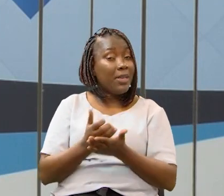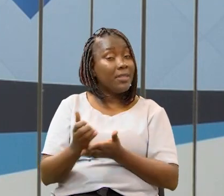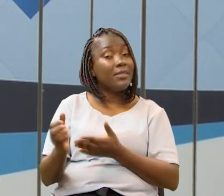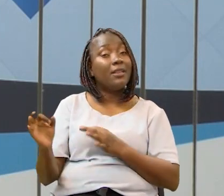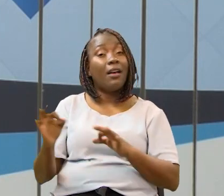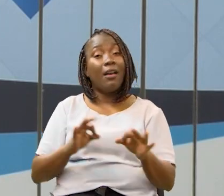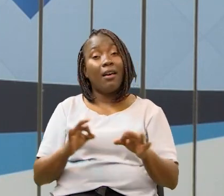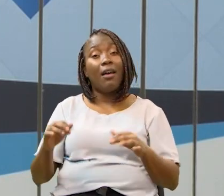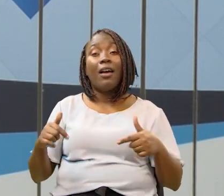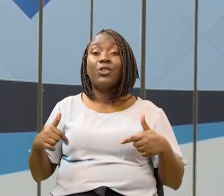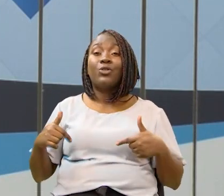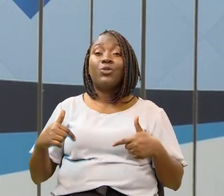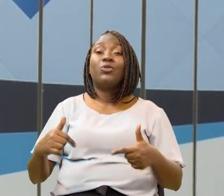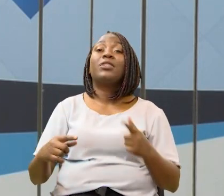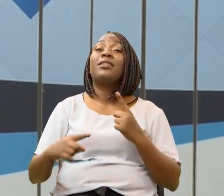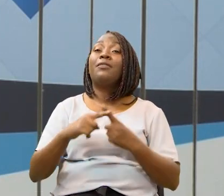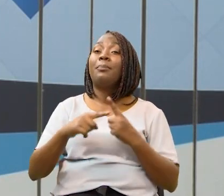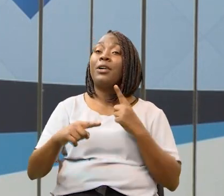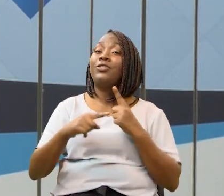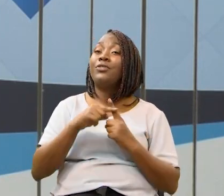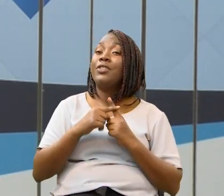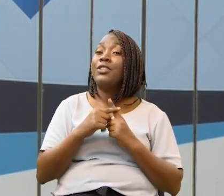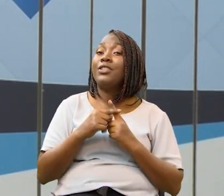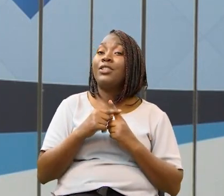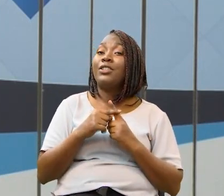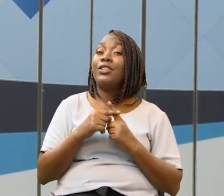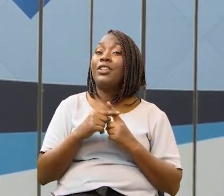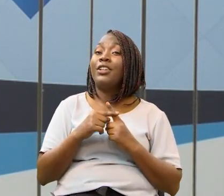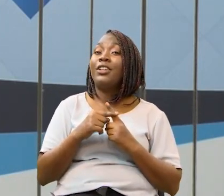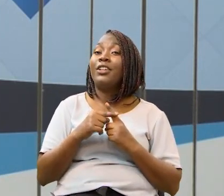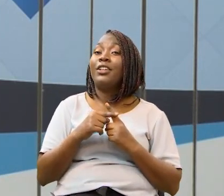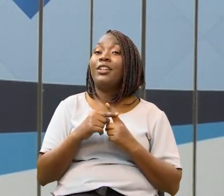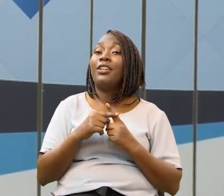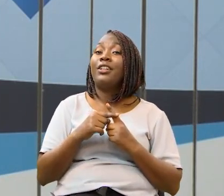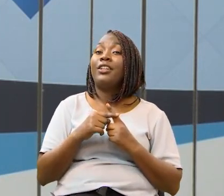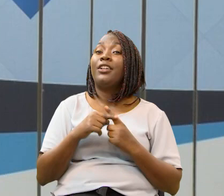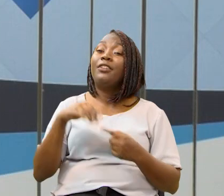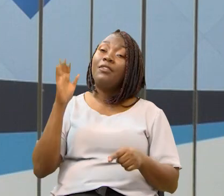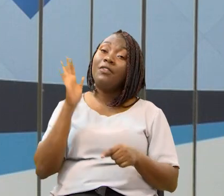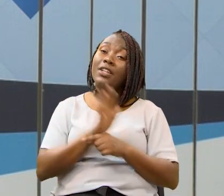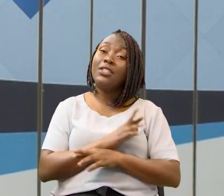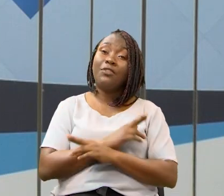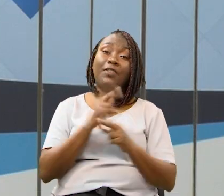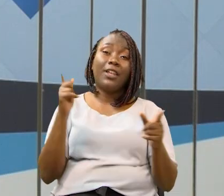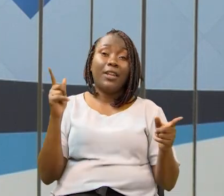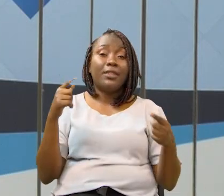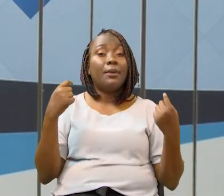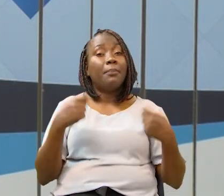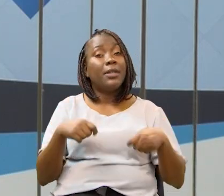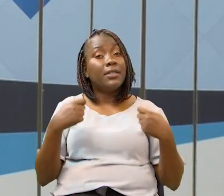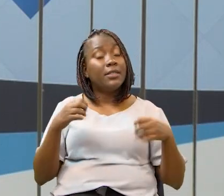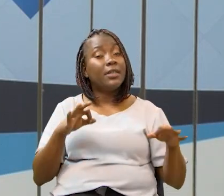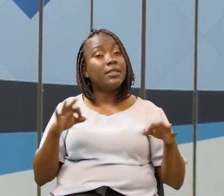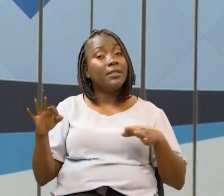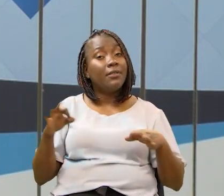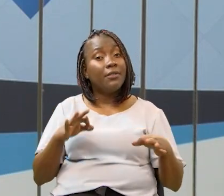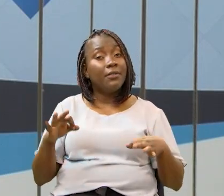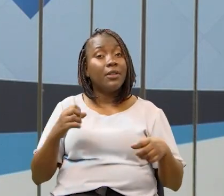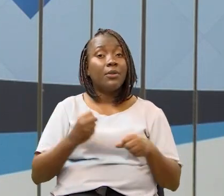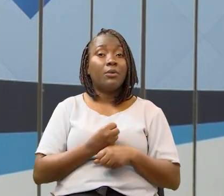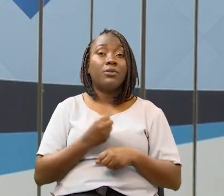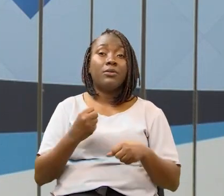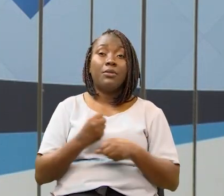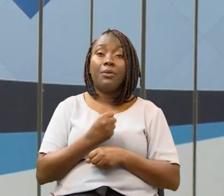a construir aí ações afirmativas que vão fazer essa diferença. Então, precisa